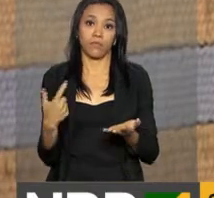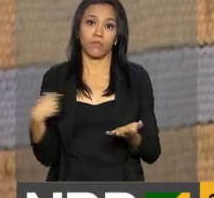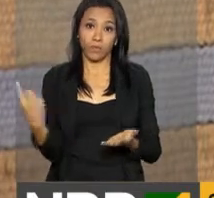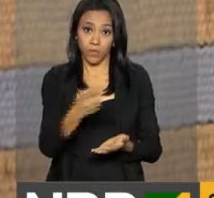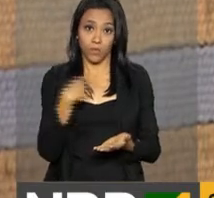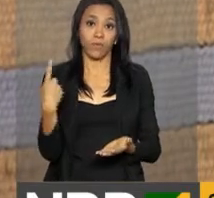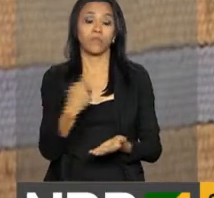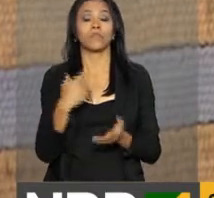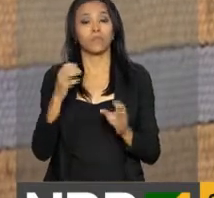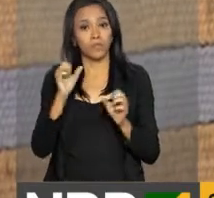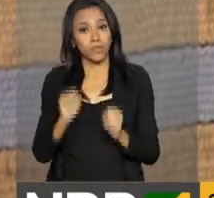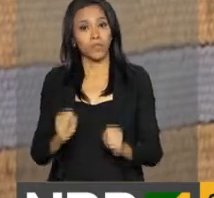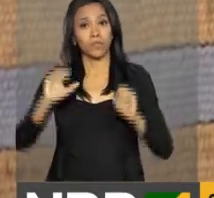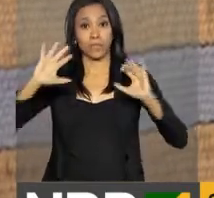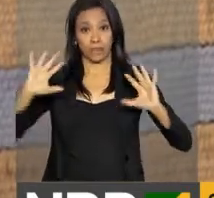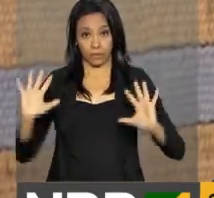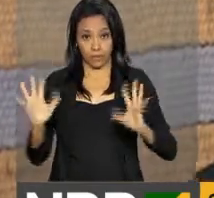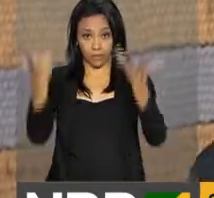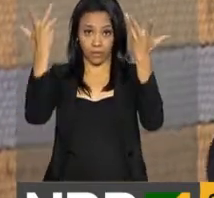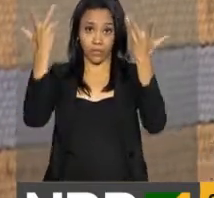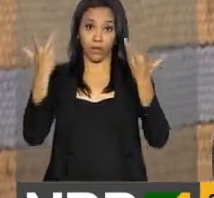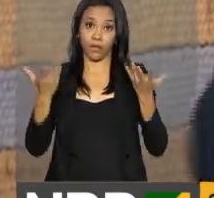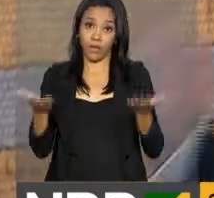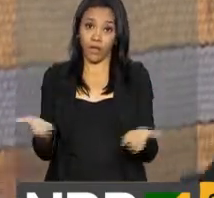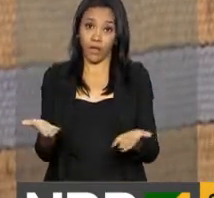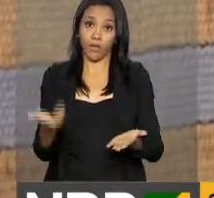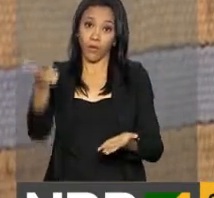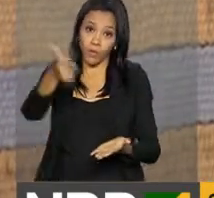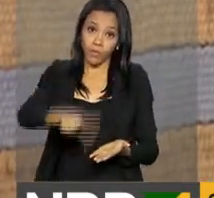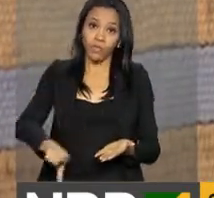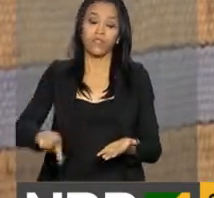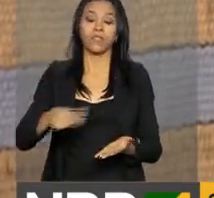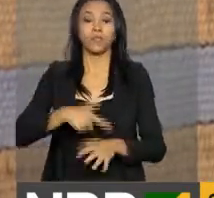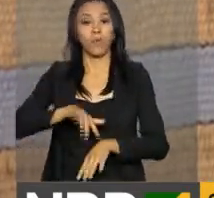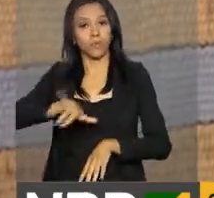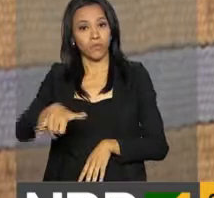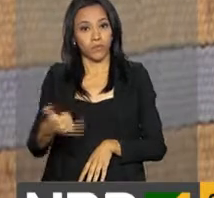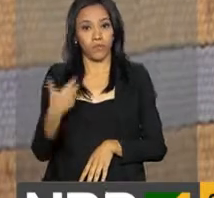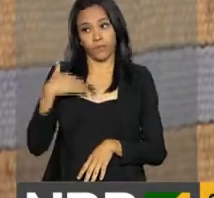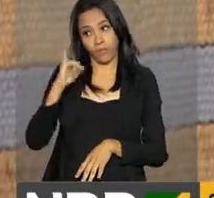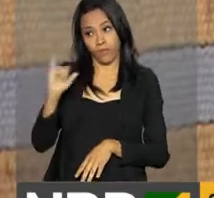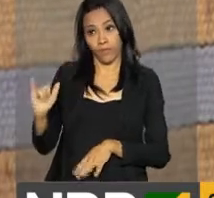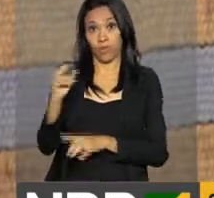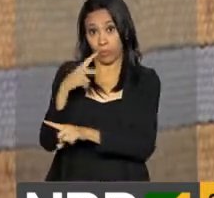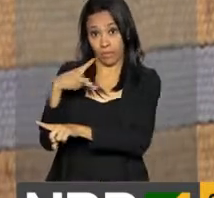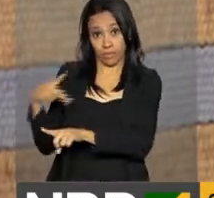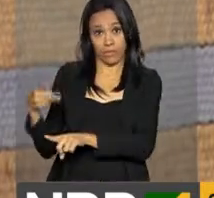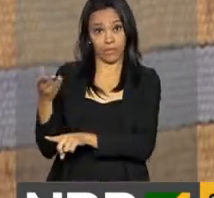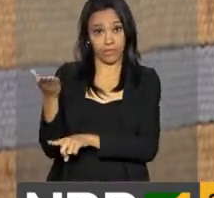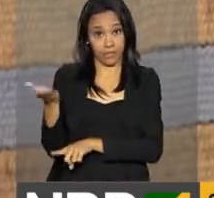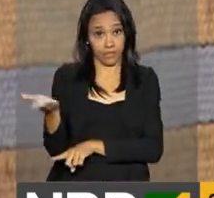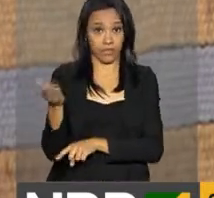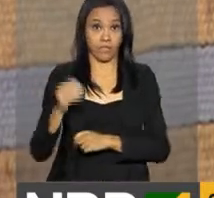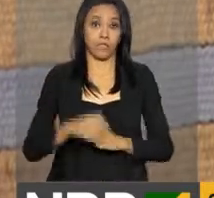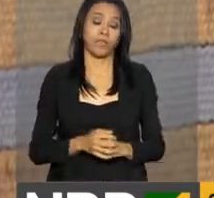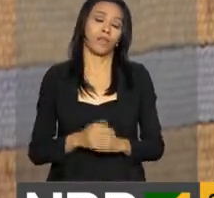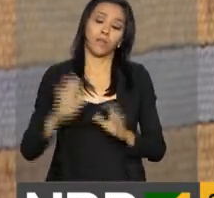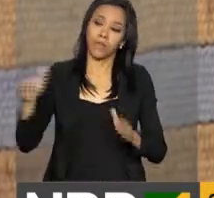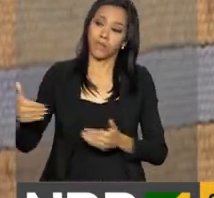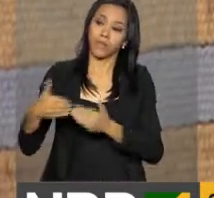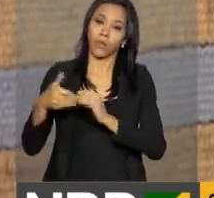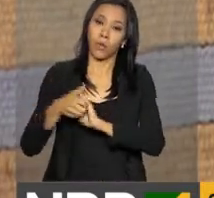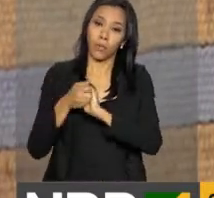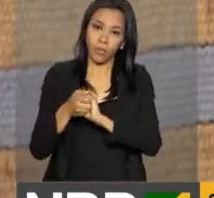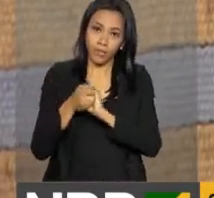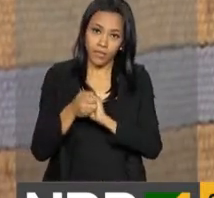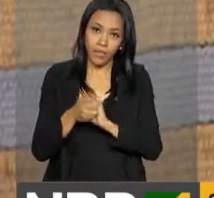podemos celebrar. Aliás, eu aproveito mais uma vez, viu, presidente Macri, para dizer, cumprimentá-lo pela reforma